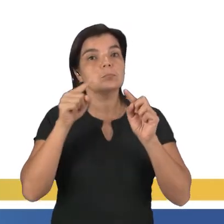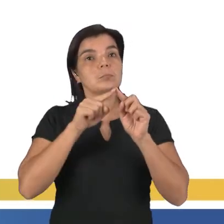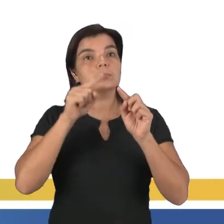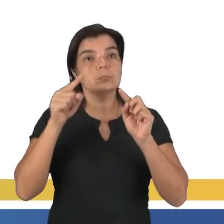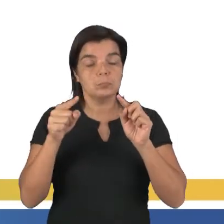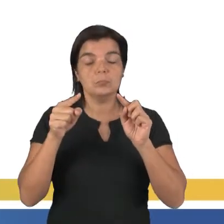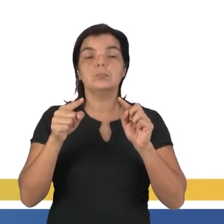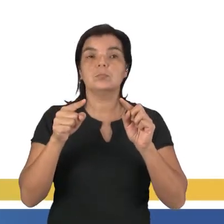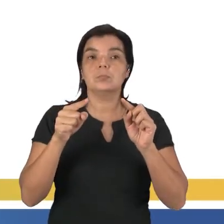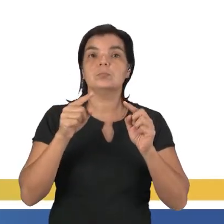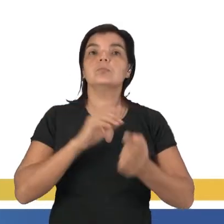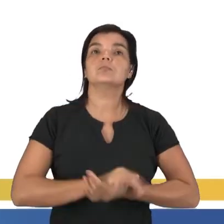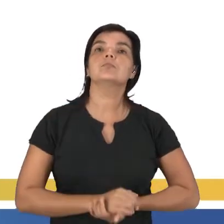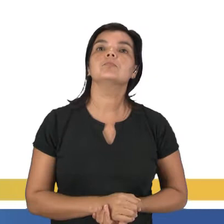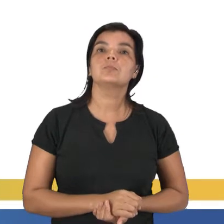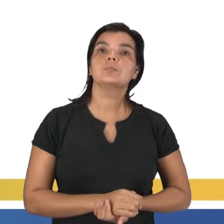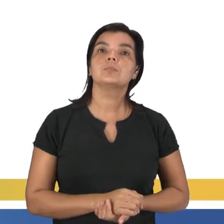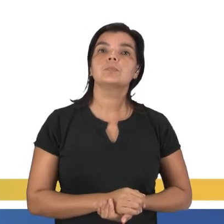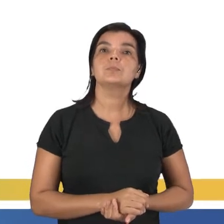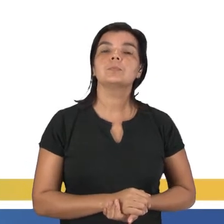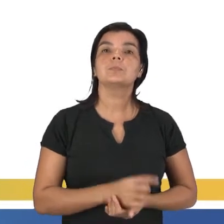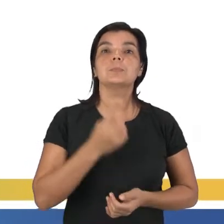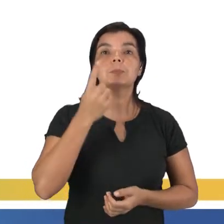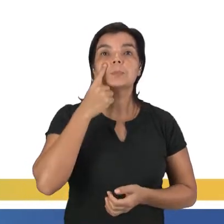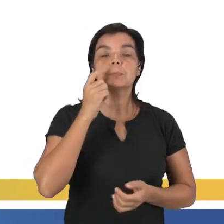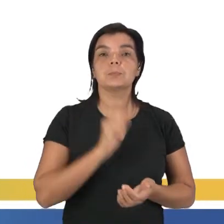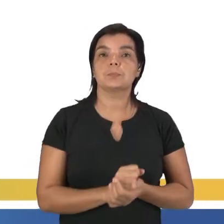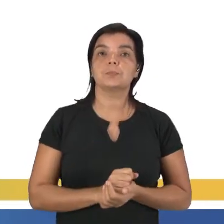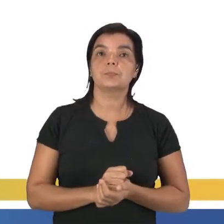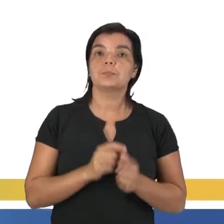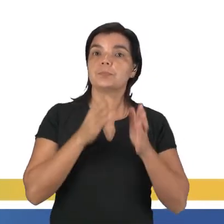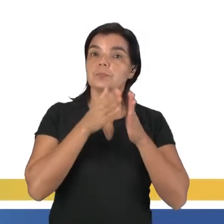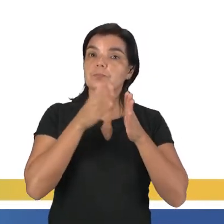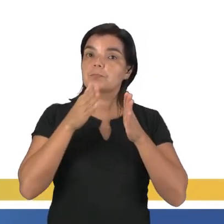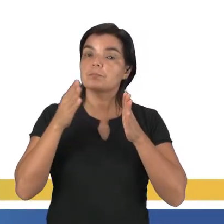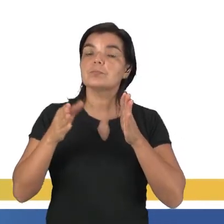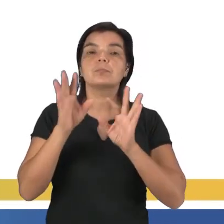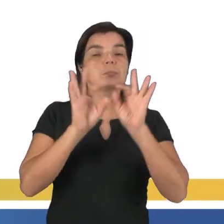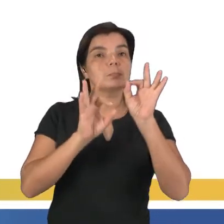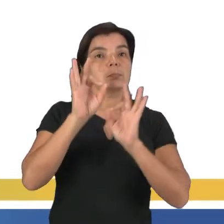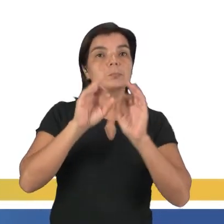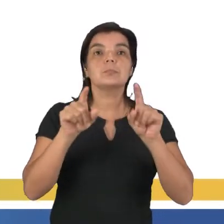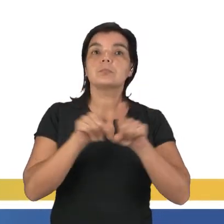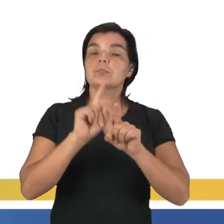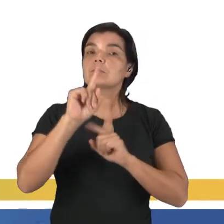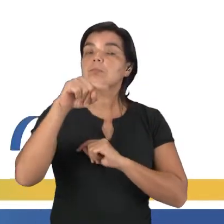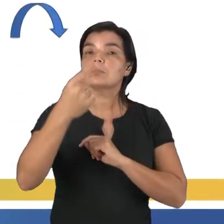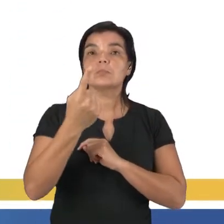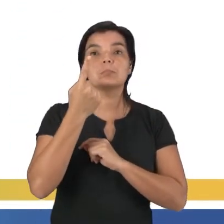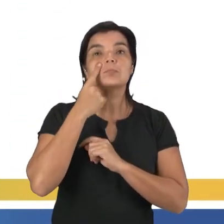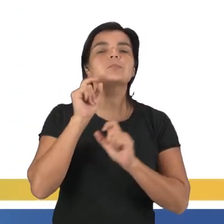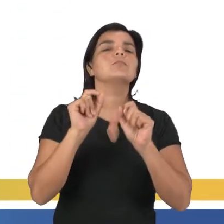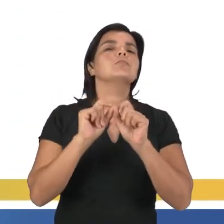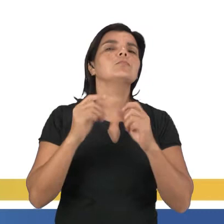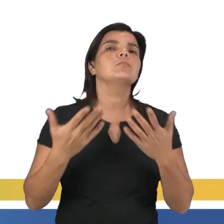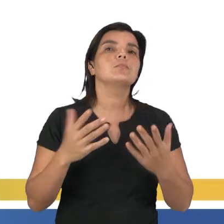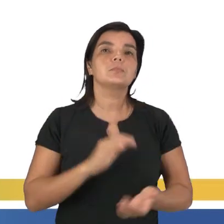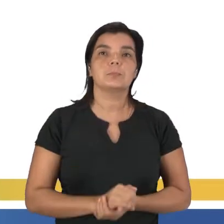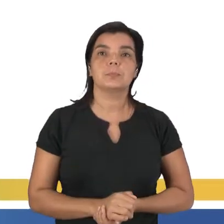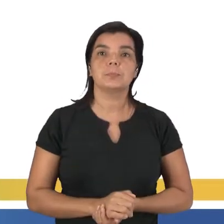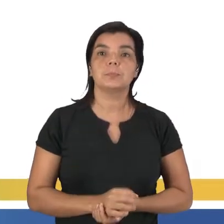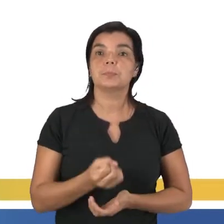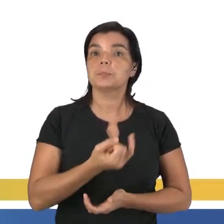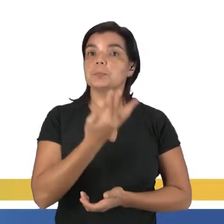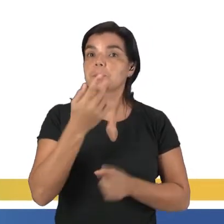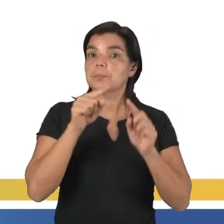de litros para mililitros. Coloque a tabelinha para você se organizar. E depois você vai fazer o quê? Vai contar